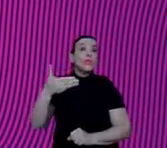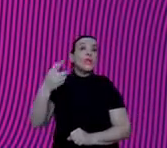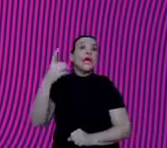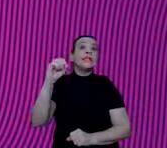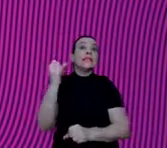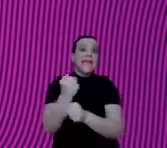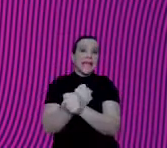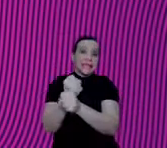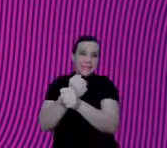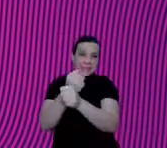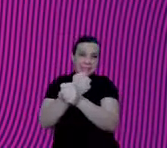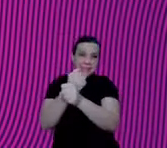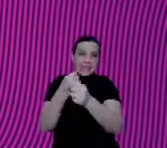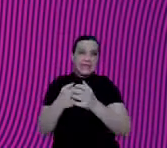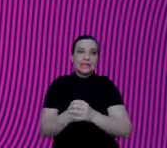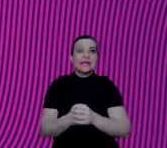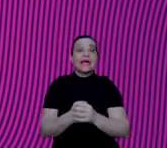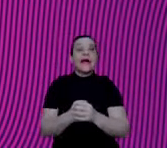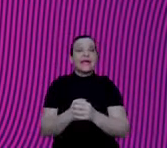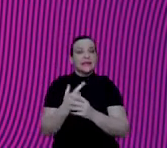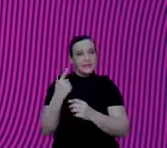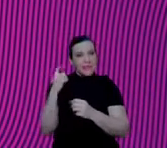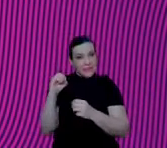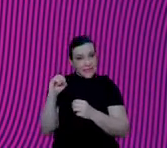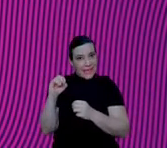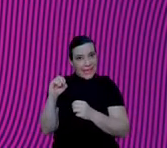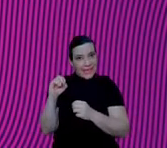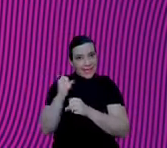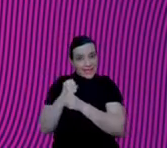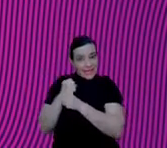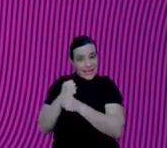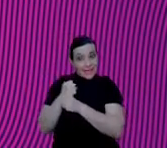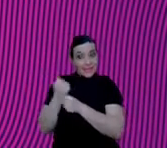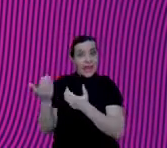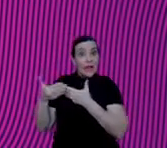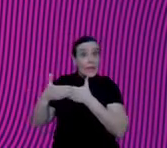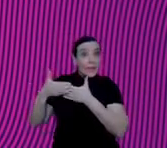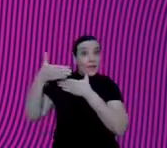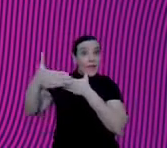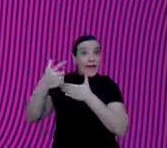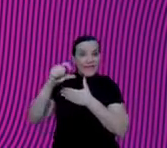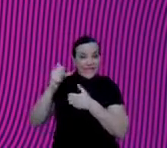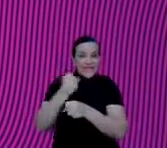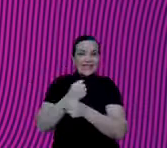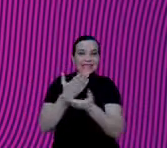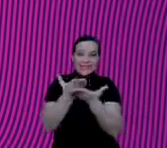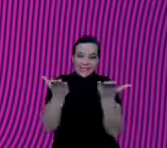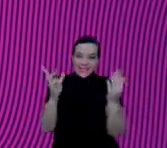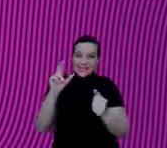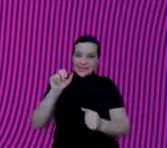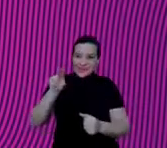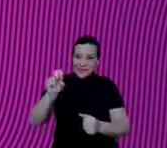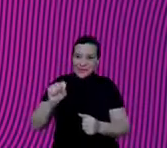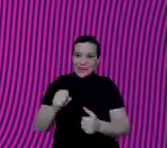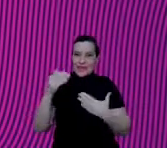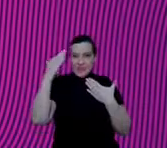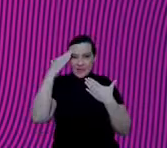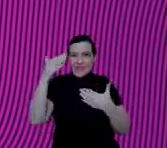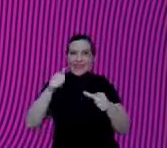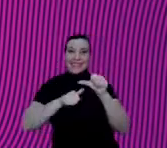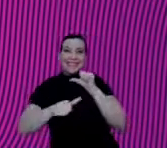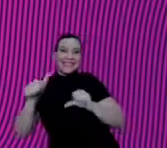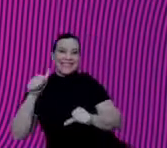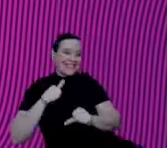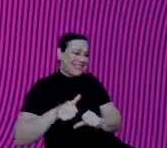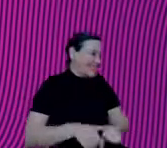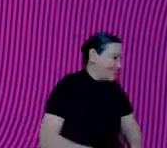última década e a próxima década. Rubens, a palavra é obrigado. Sua. Obrigado, Marcelo